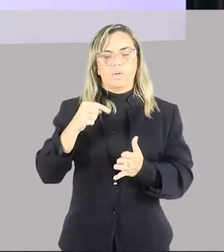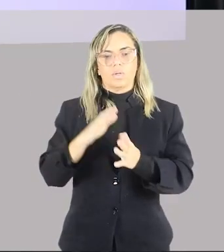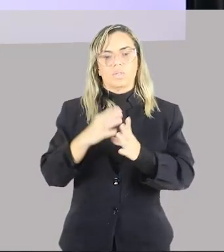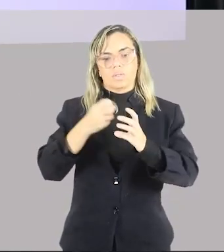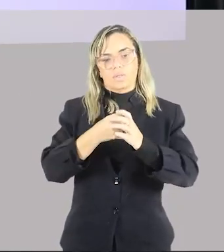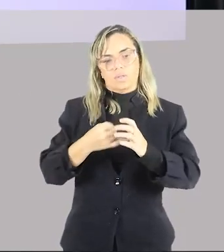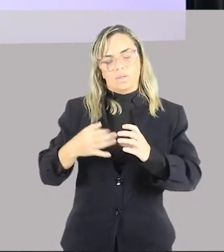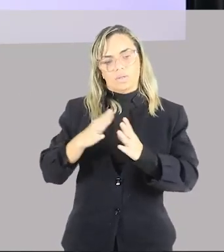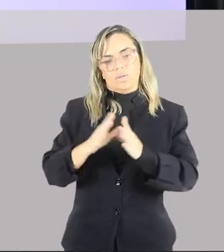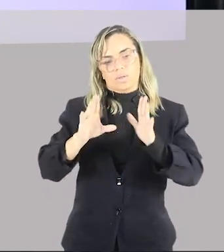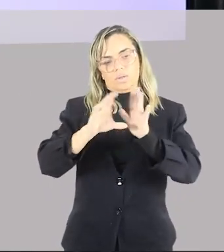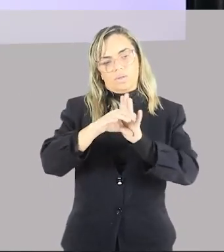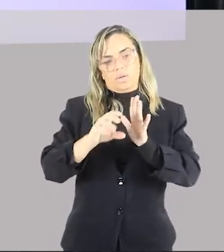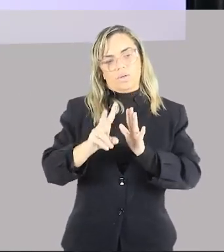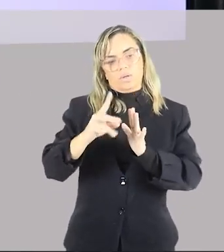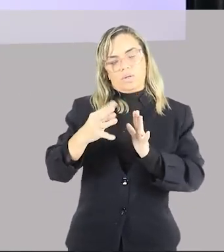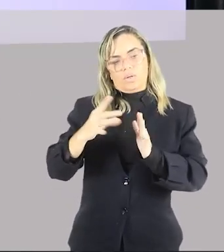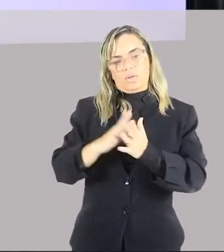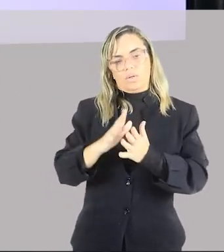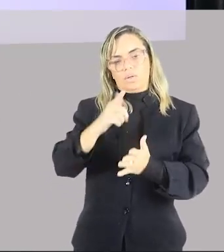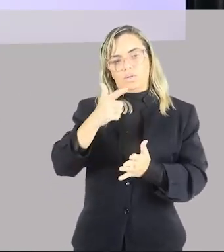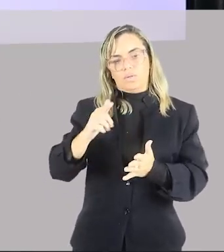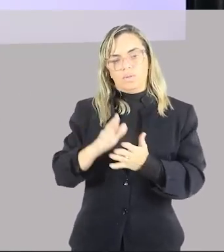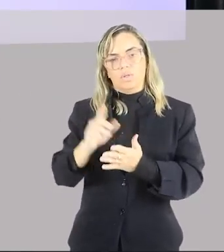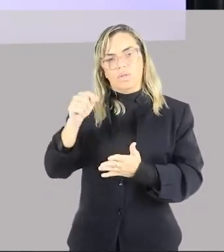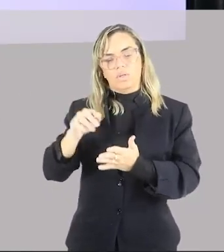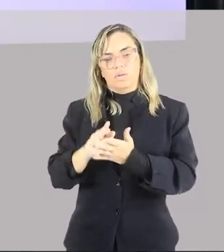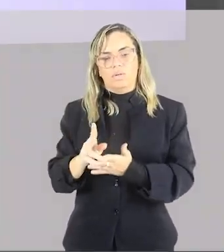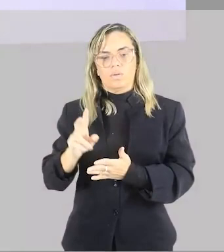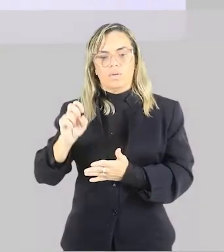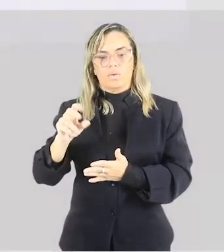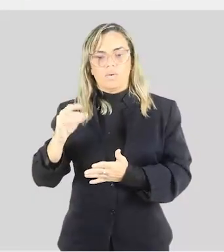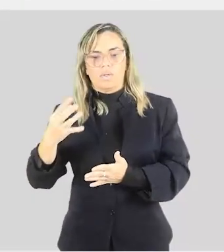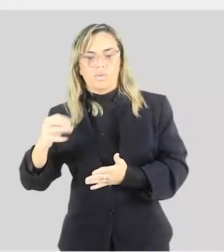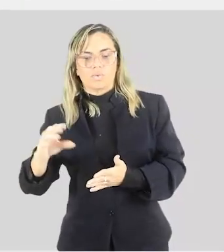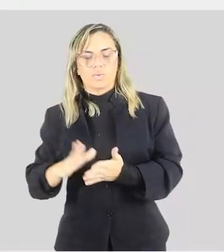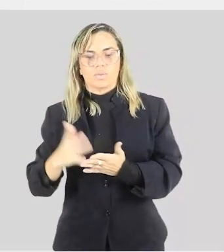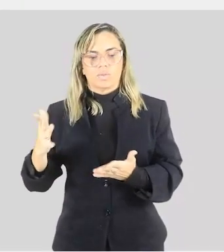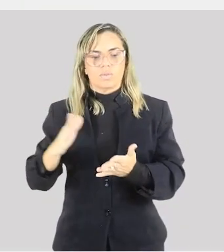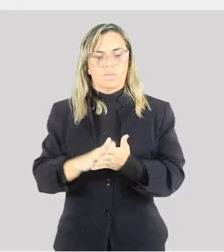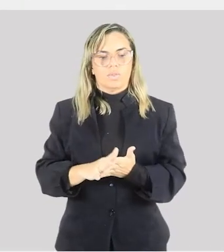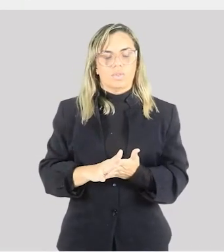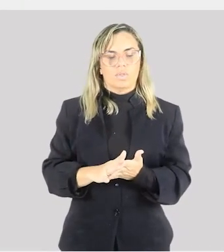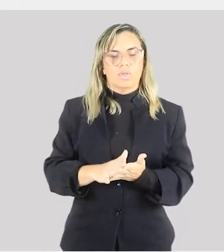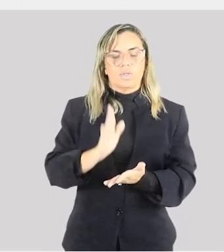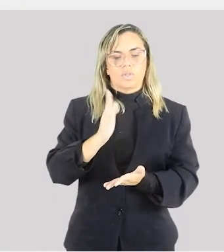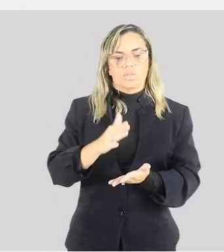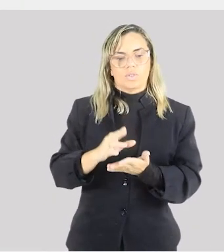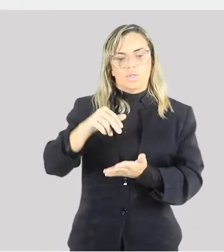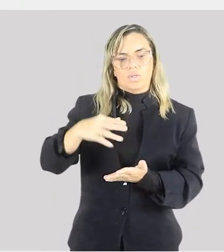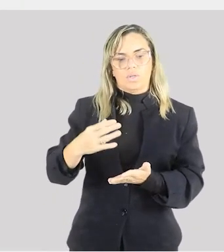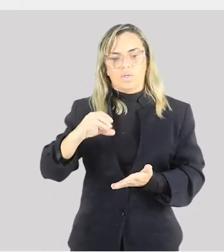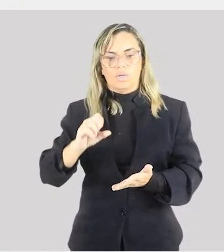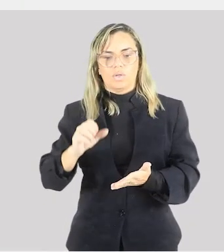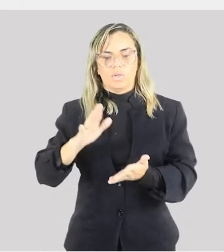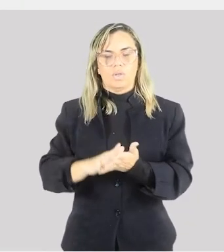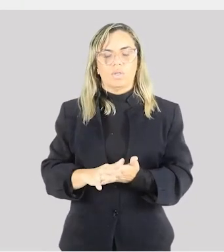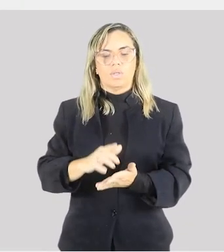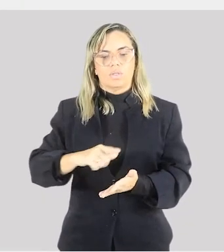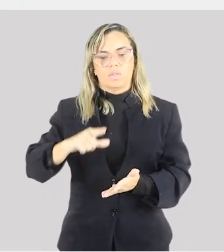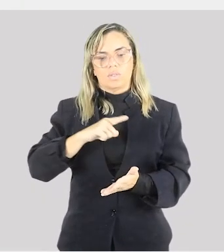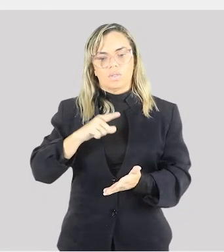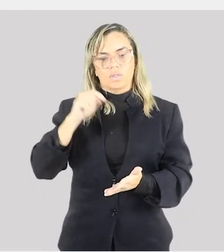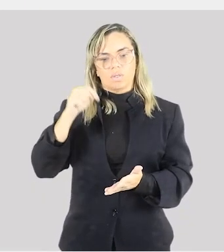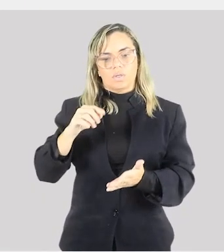conceito. Os válidos é os que não possuem vícios. Os atos nulos possuem vícios insanáveis, logo eles são